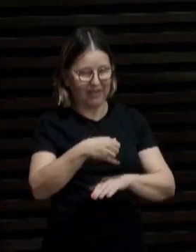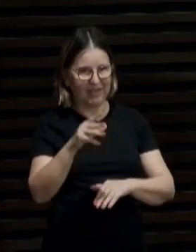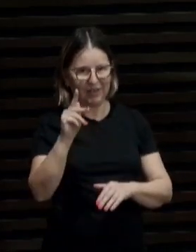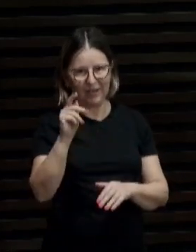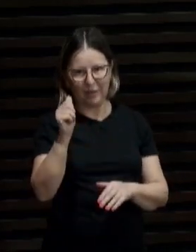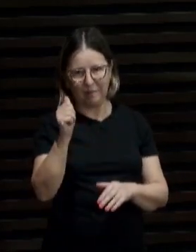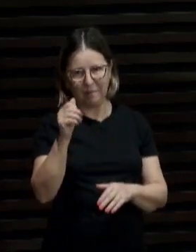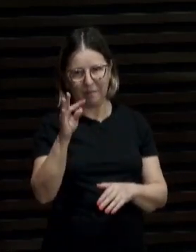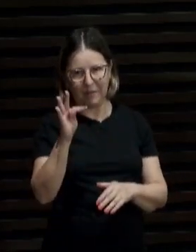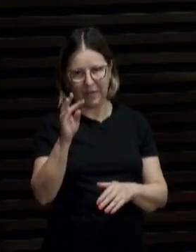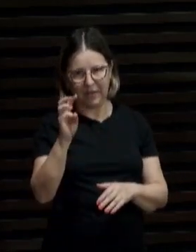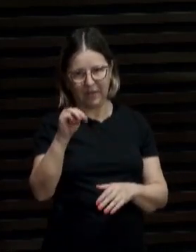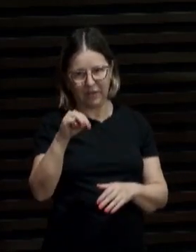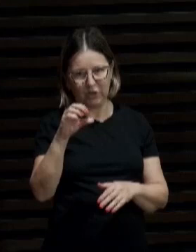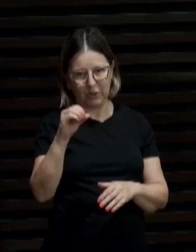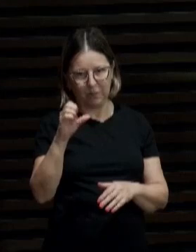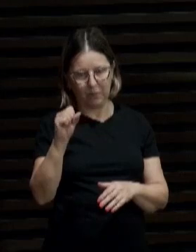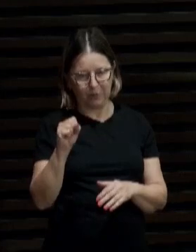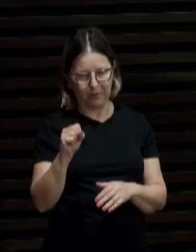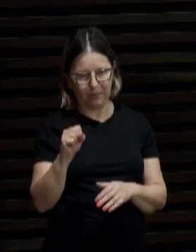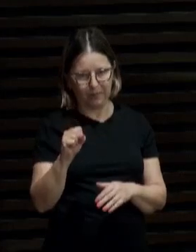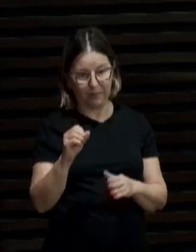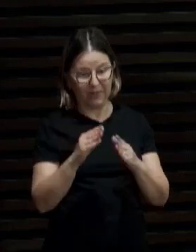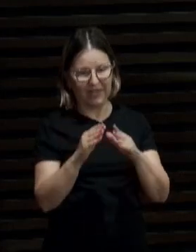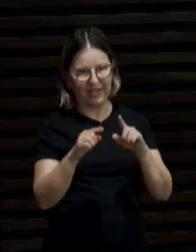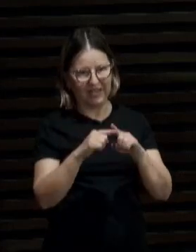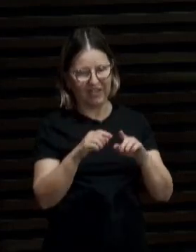igreja de Éfeso já não era mais a mesma.